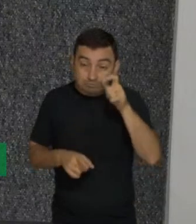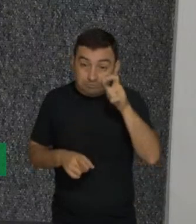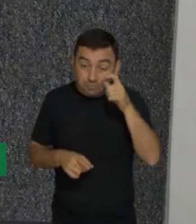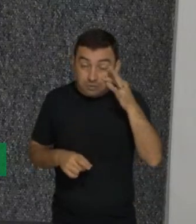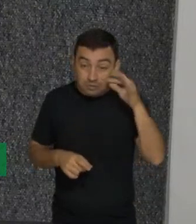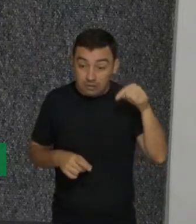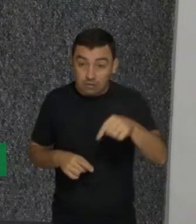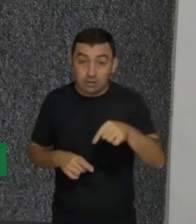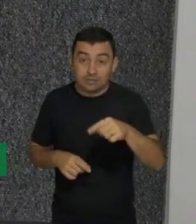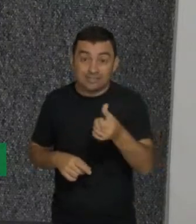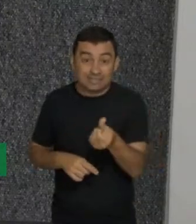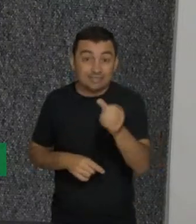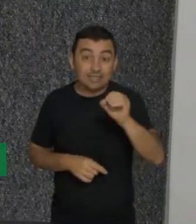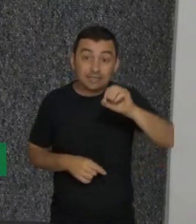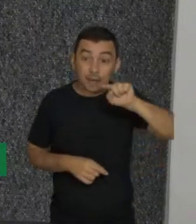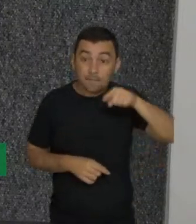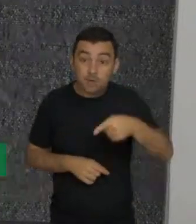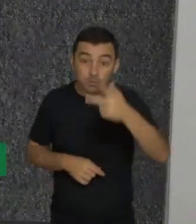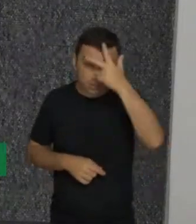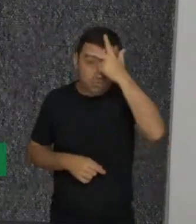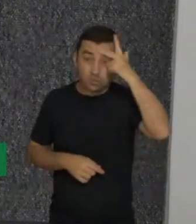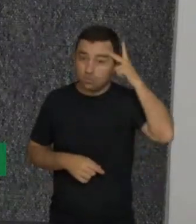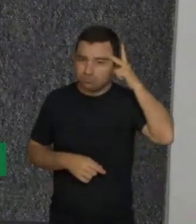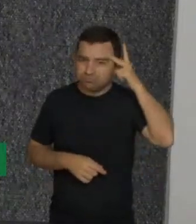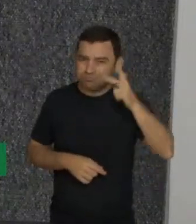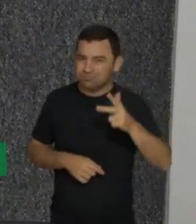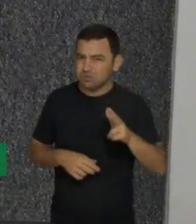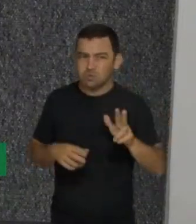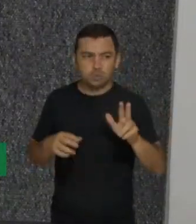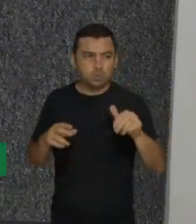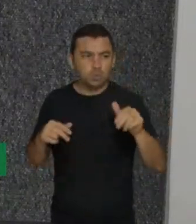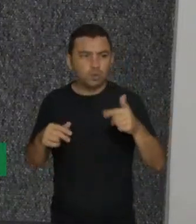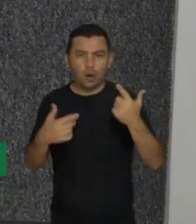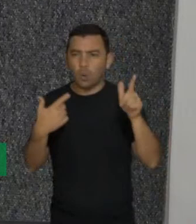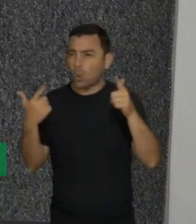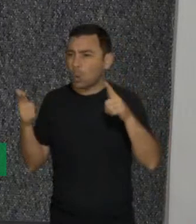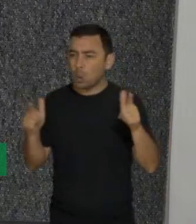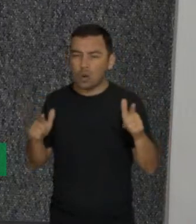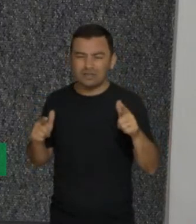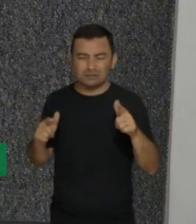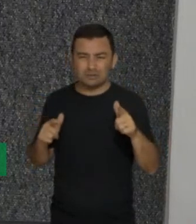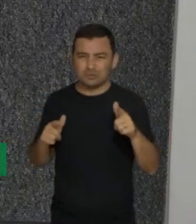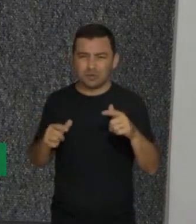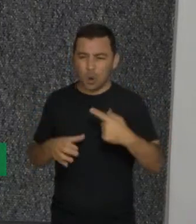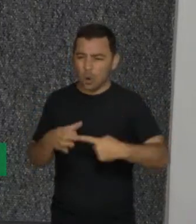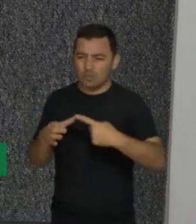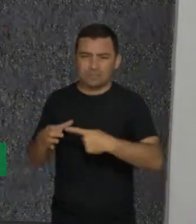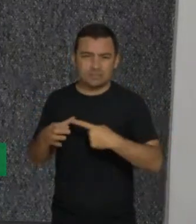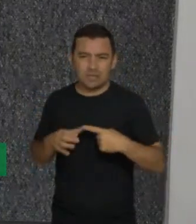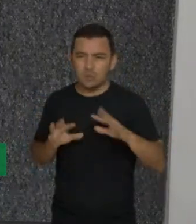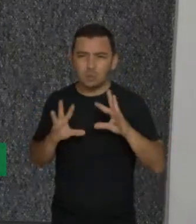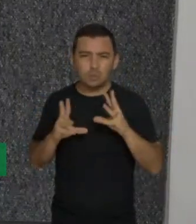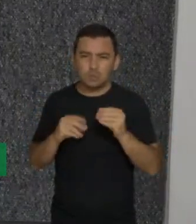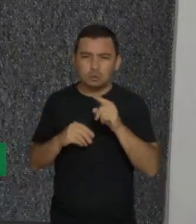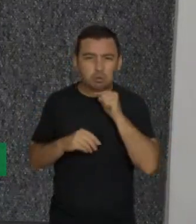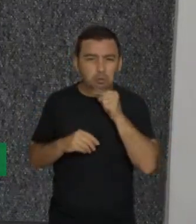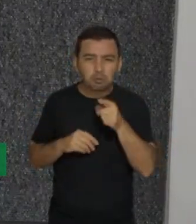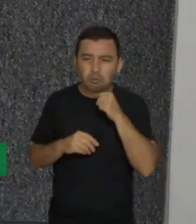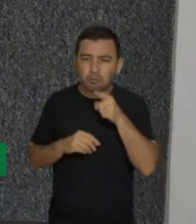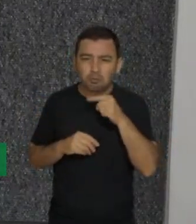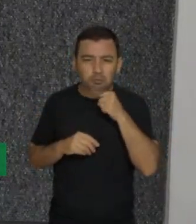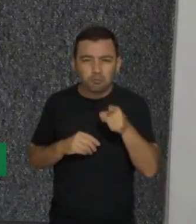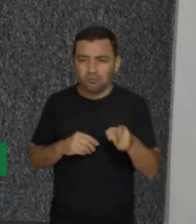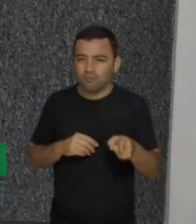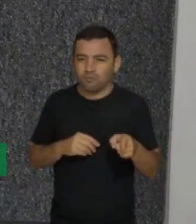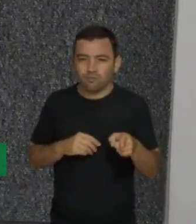60.000 pessoas isso ninguém chega perto nem nenhuma comissão pode juntar tudo aí né que não dá o que a